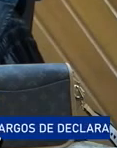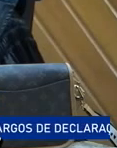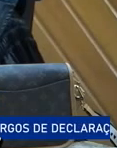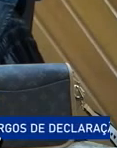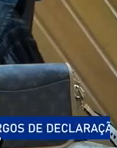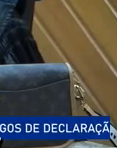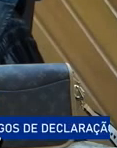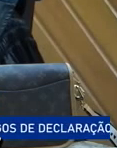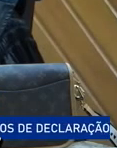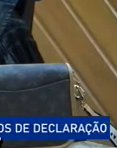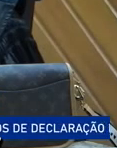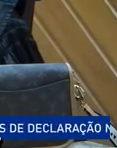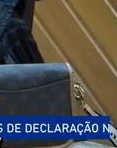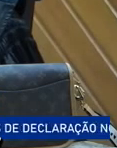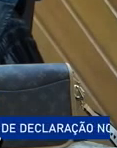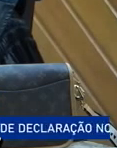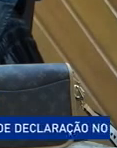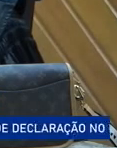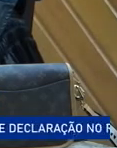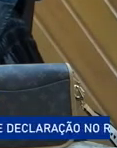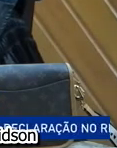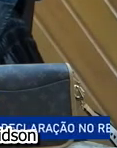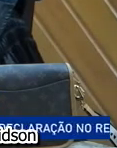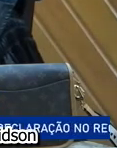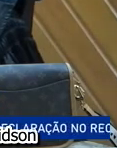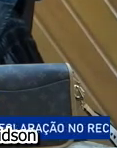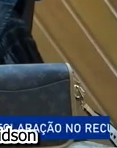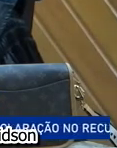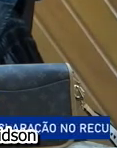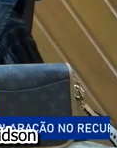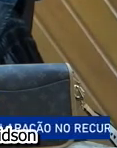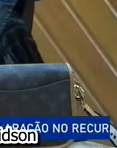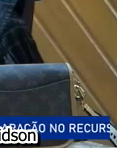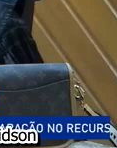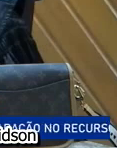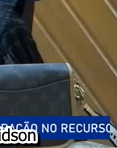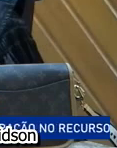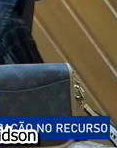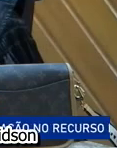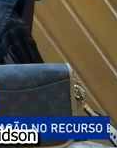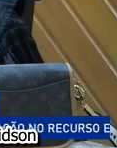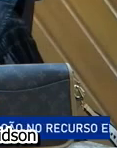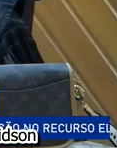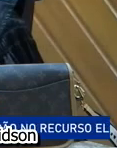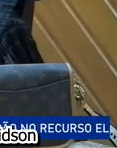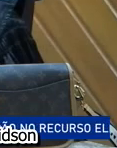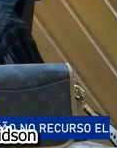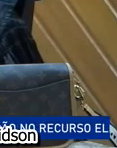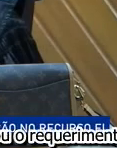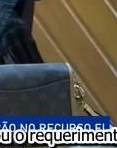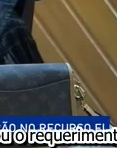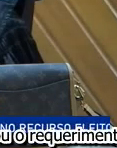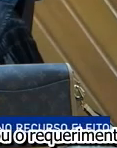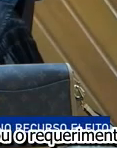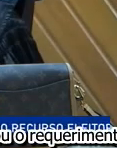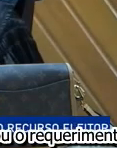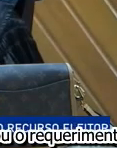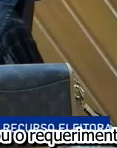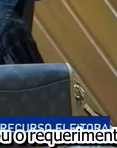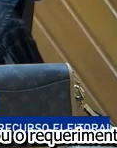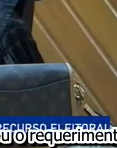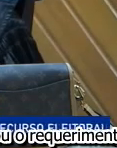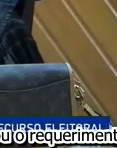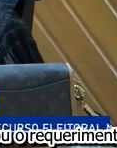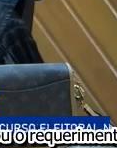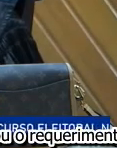plataforma do YouTube. Maquiagem. Trata-se de embargo de declaração opostos por Cleidson dos Santos Rego em face